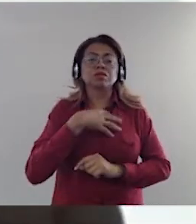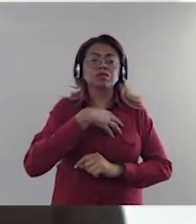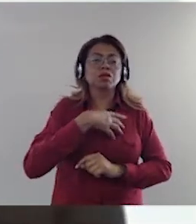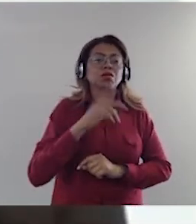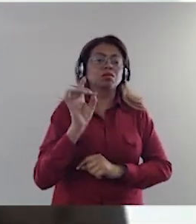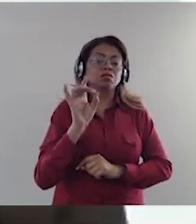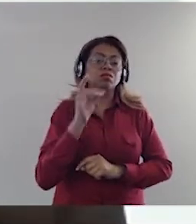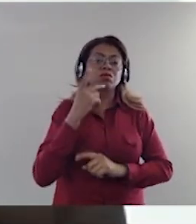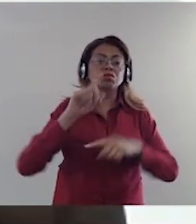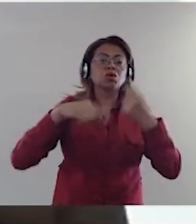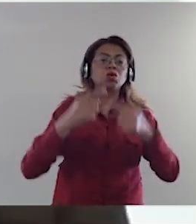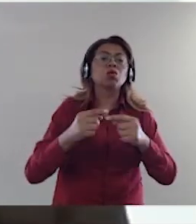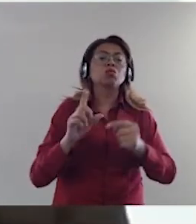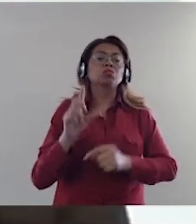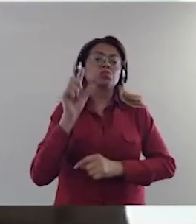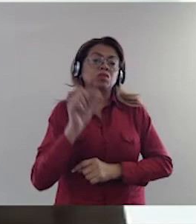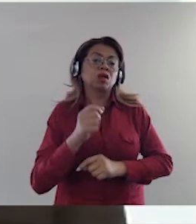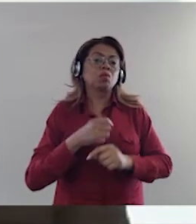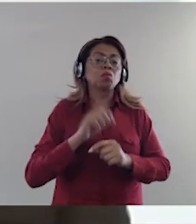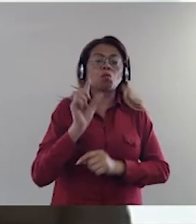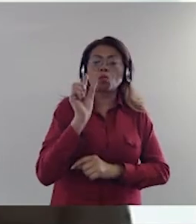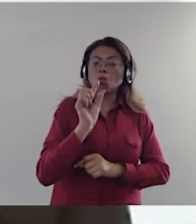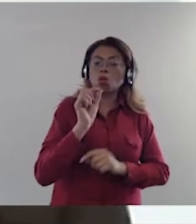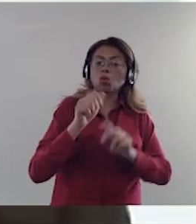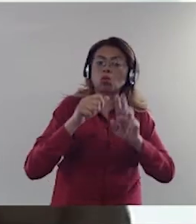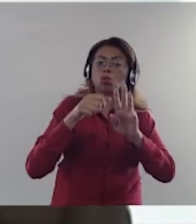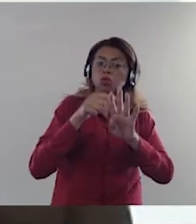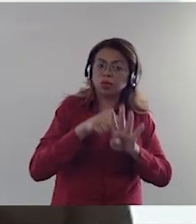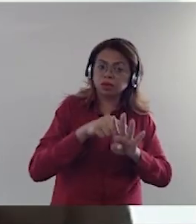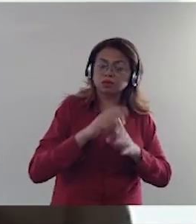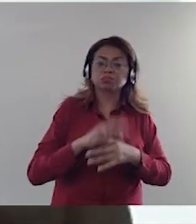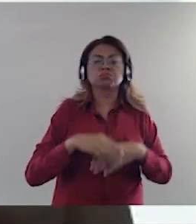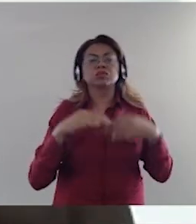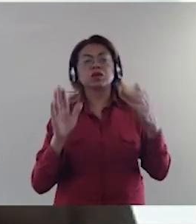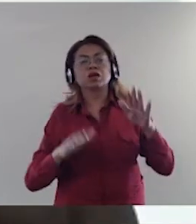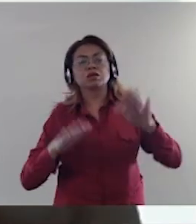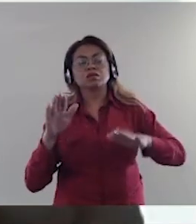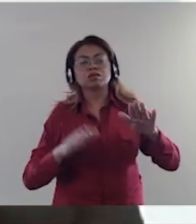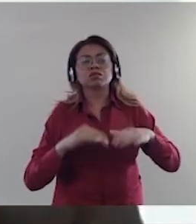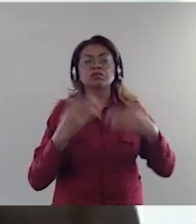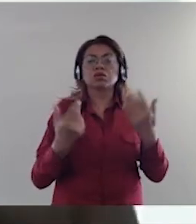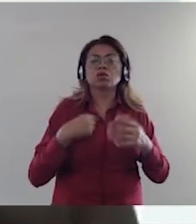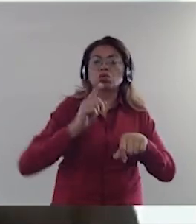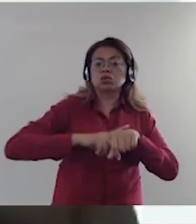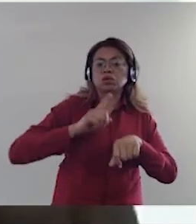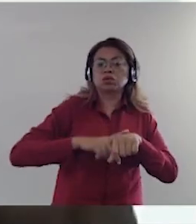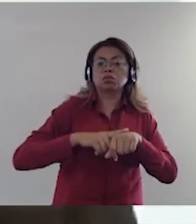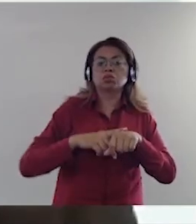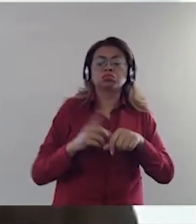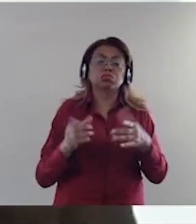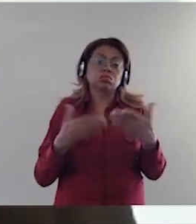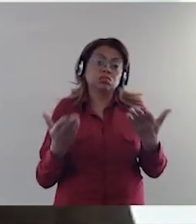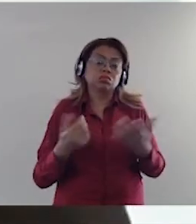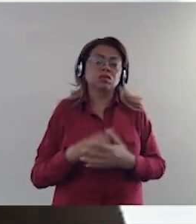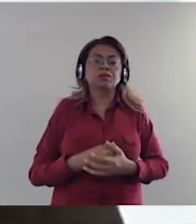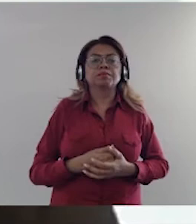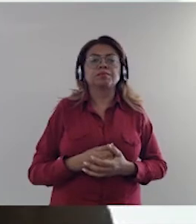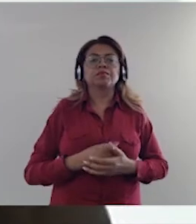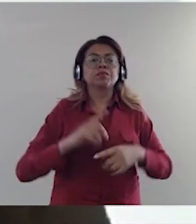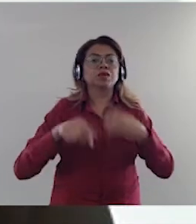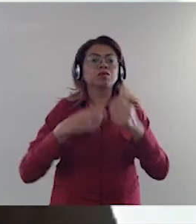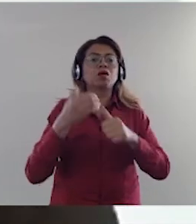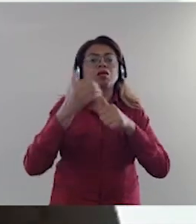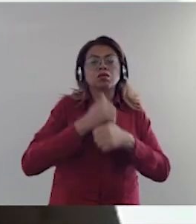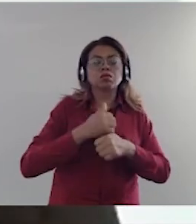daquele bem, né, apenas poucos meses, né, apenas por certos períodos limitados ao ano, né. Então, a